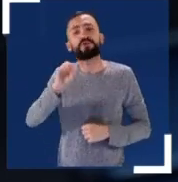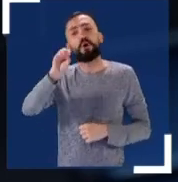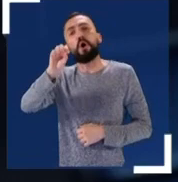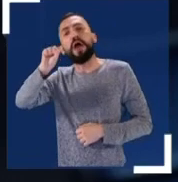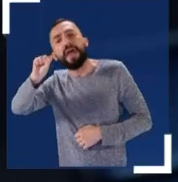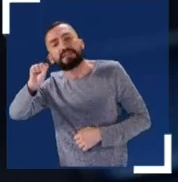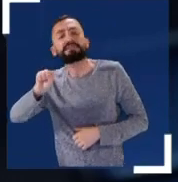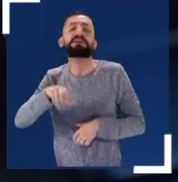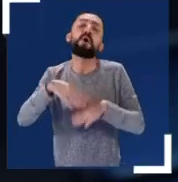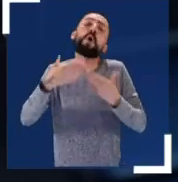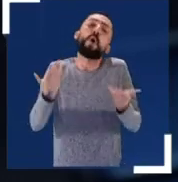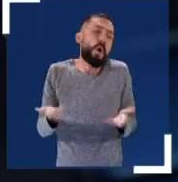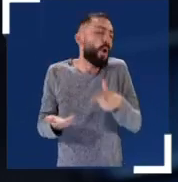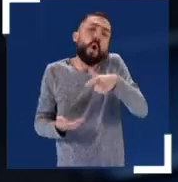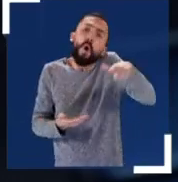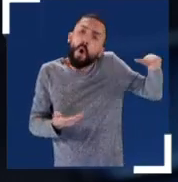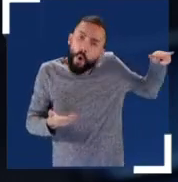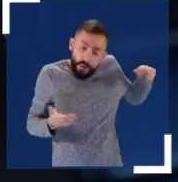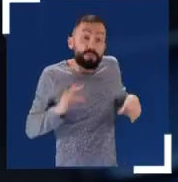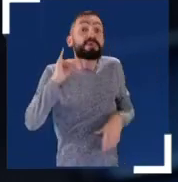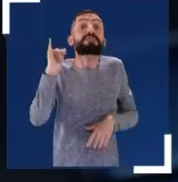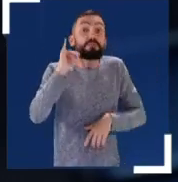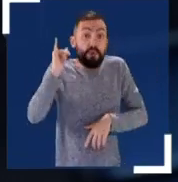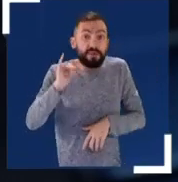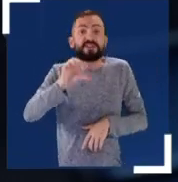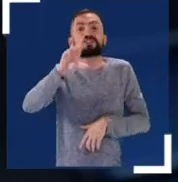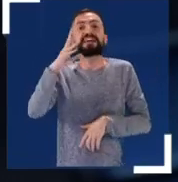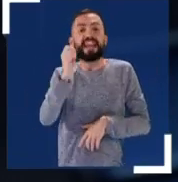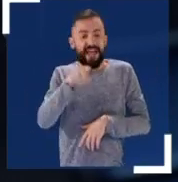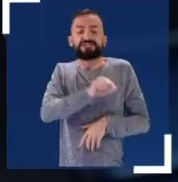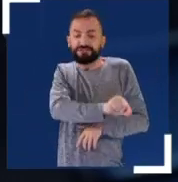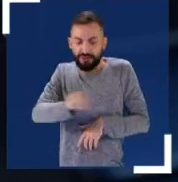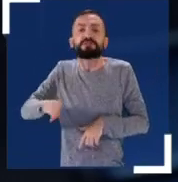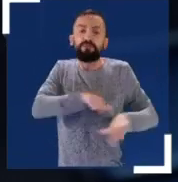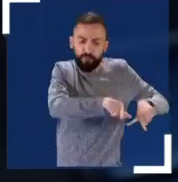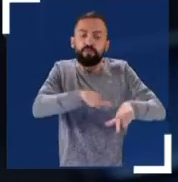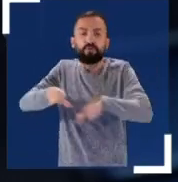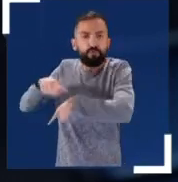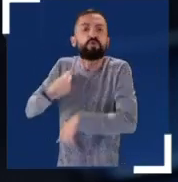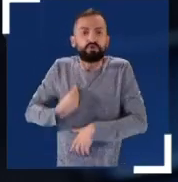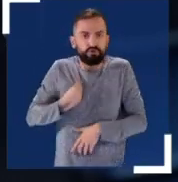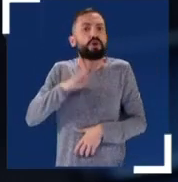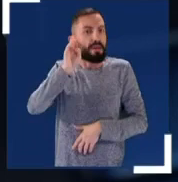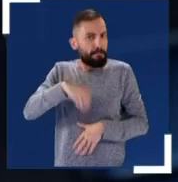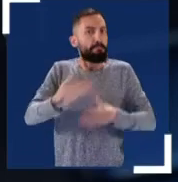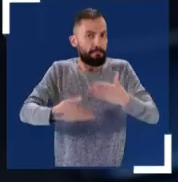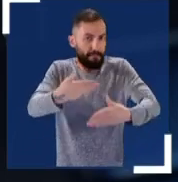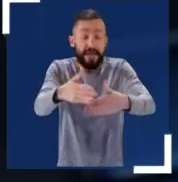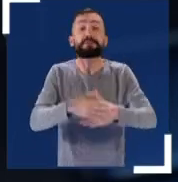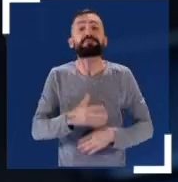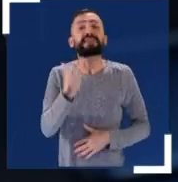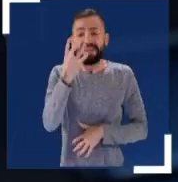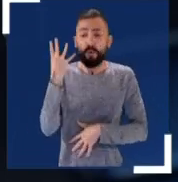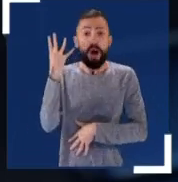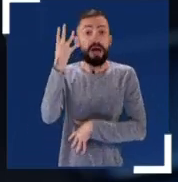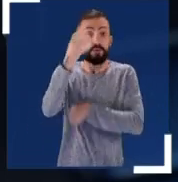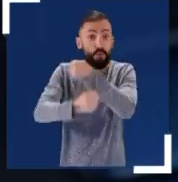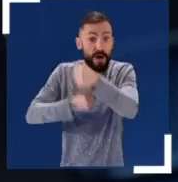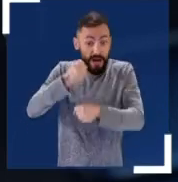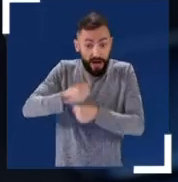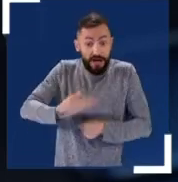através de outro mecanismo, mas que as creches funcionem e funcionem bem. A nossa meta é implantar, ao longo de 4 anos,